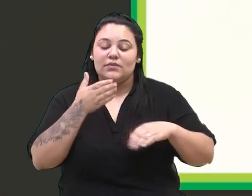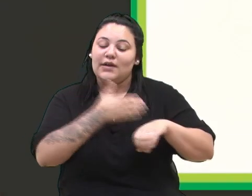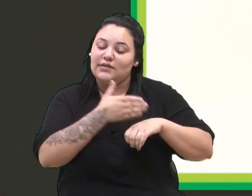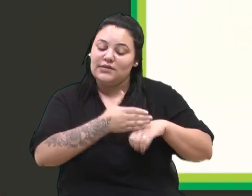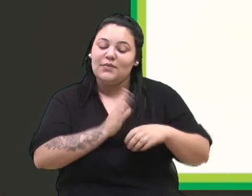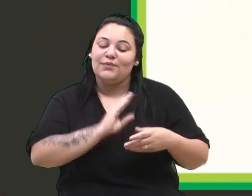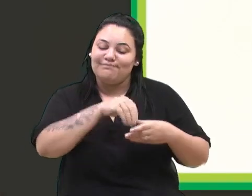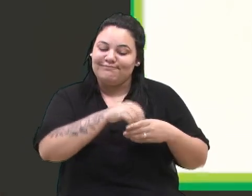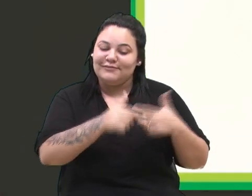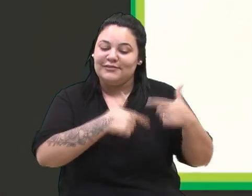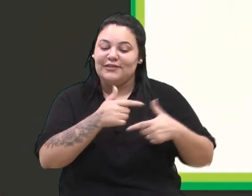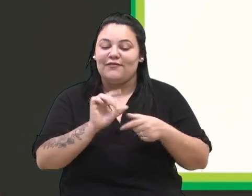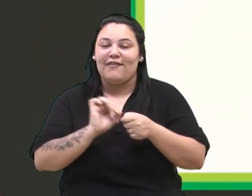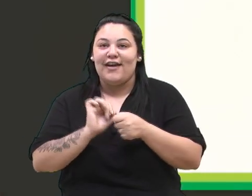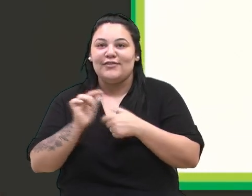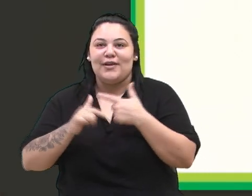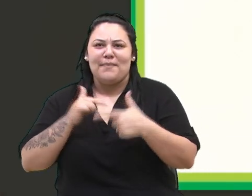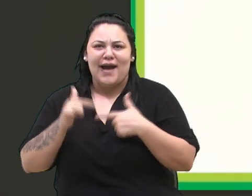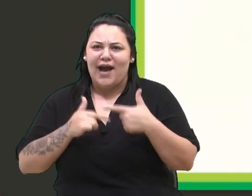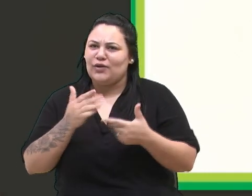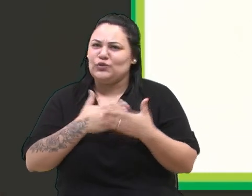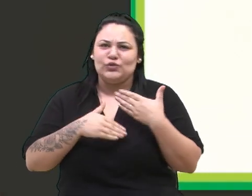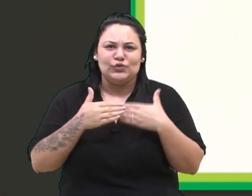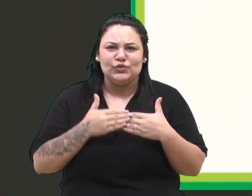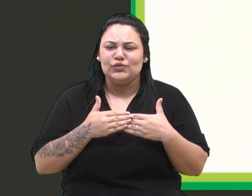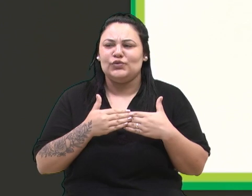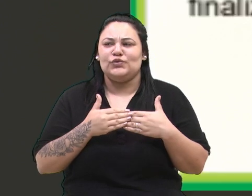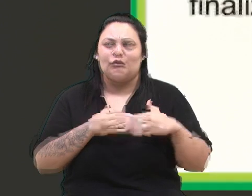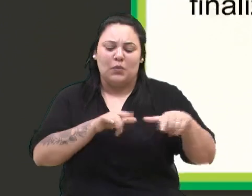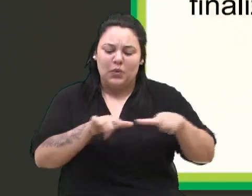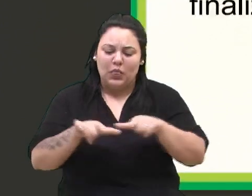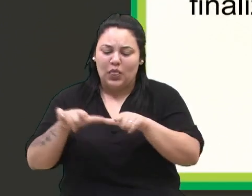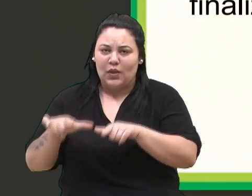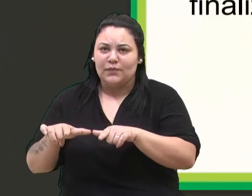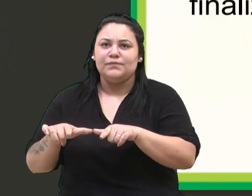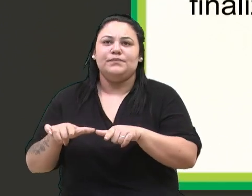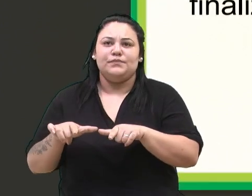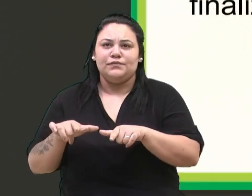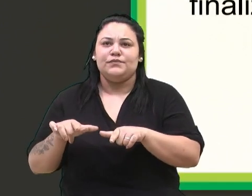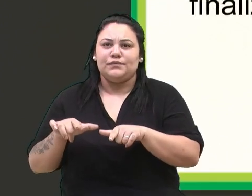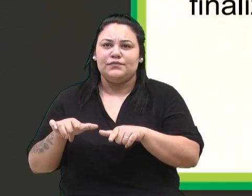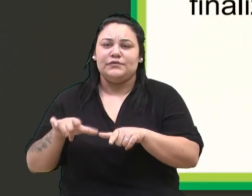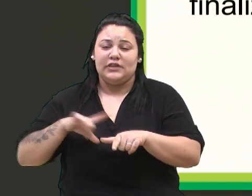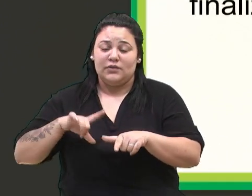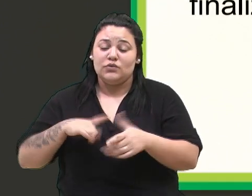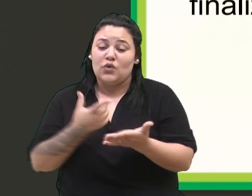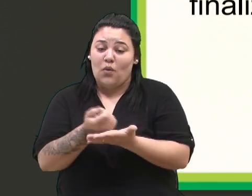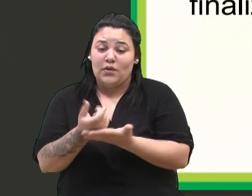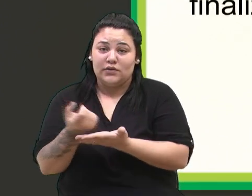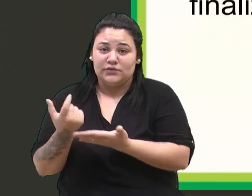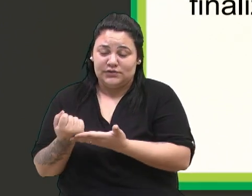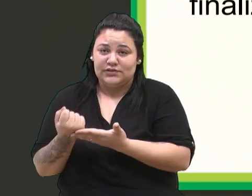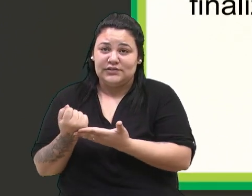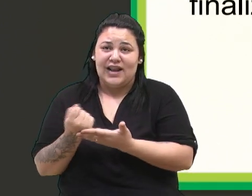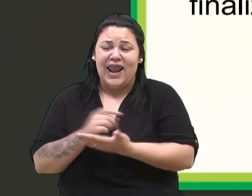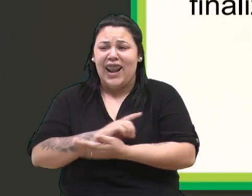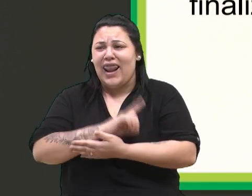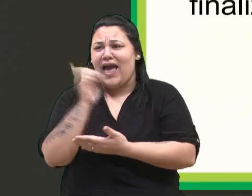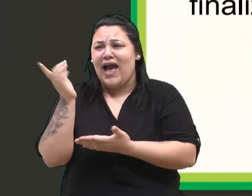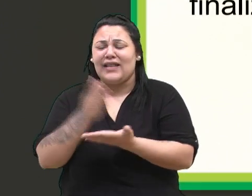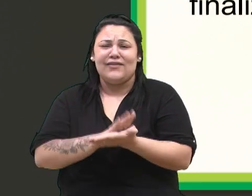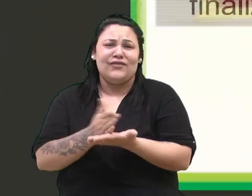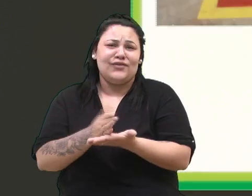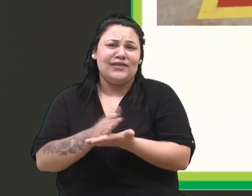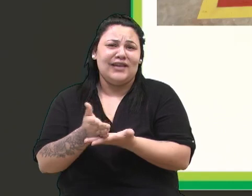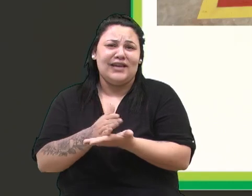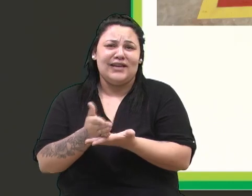o dia a dia da Ceasa, os permissionários, os boxistas, os compradores. Nós temos compradores que vêm desde lá da fronteira, de